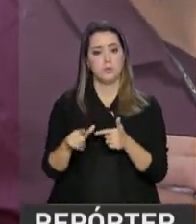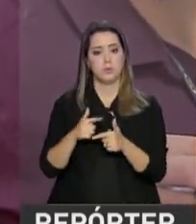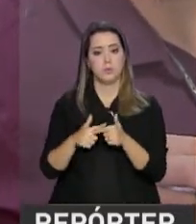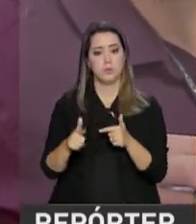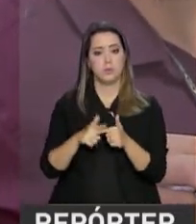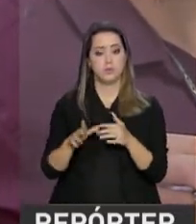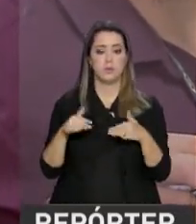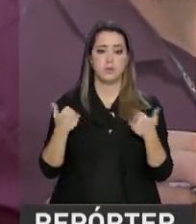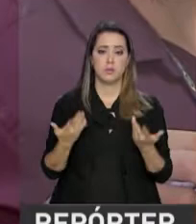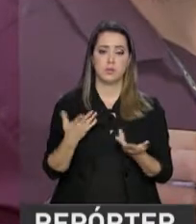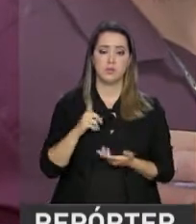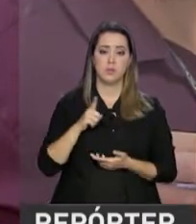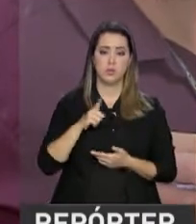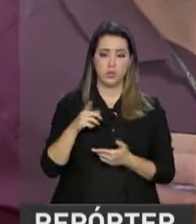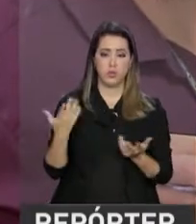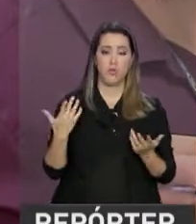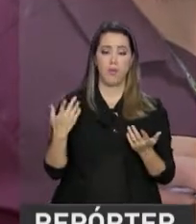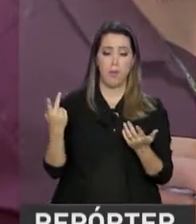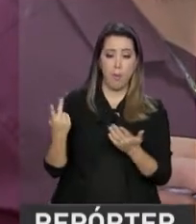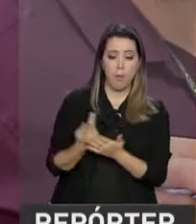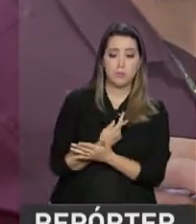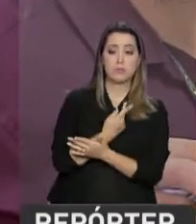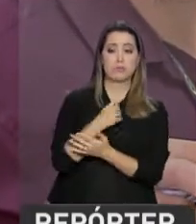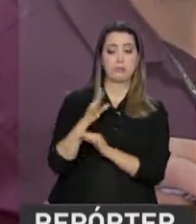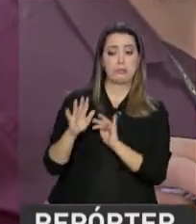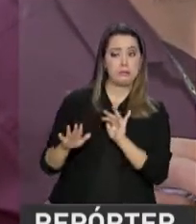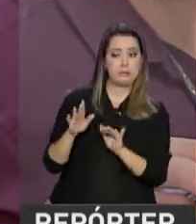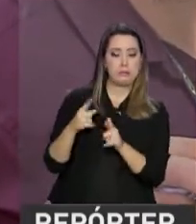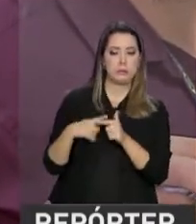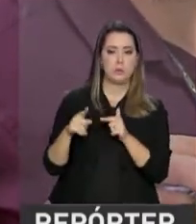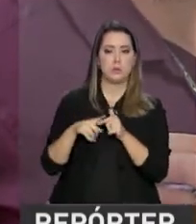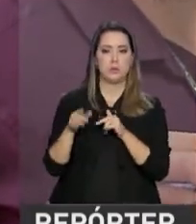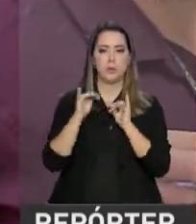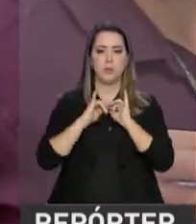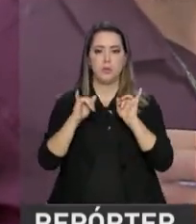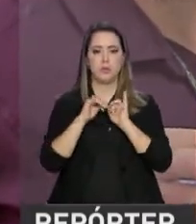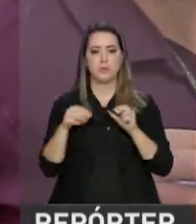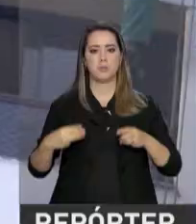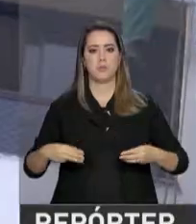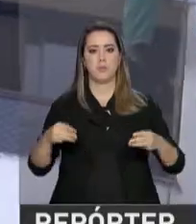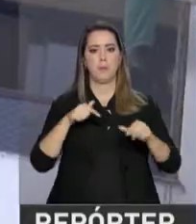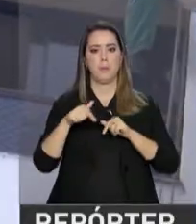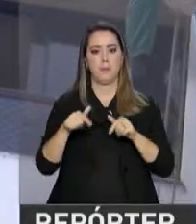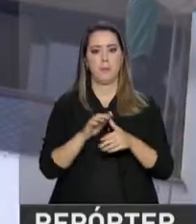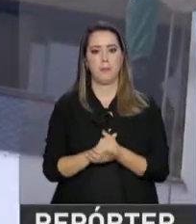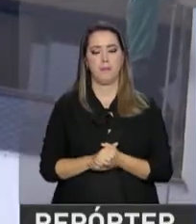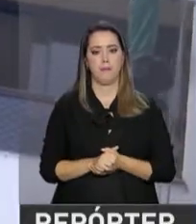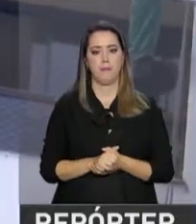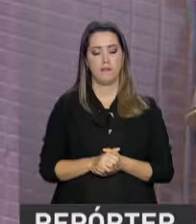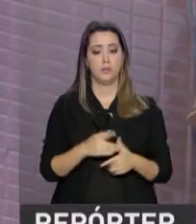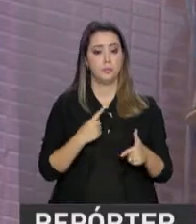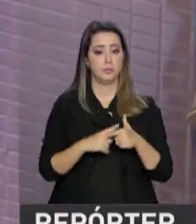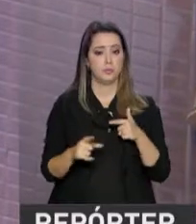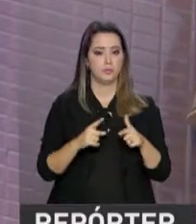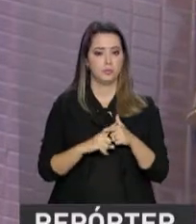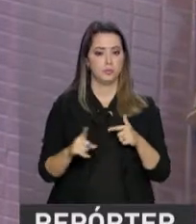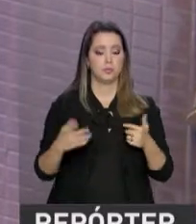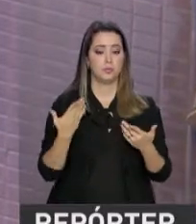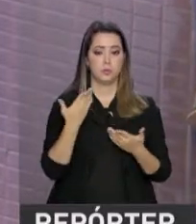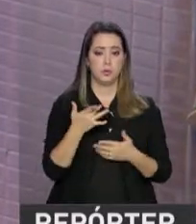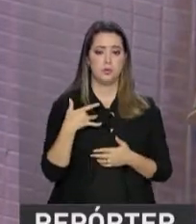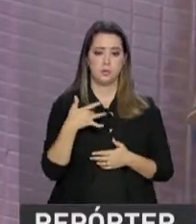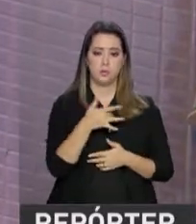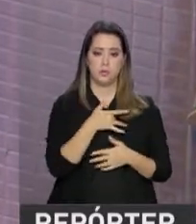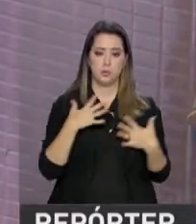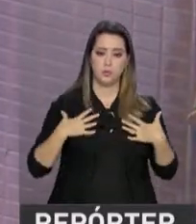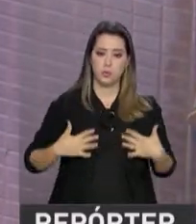acidente e se houver acidente que os acidentes sejam comunicadas ao ministério do trabalho assim capacitações e danos à saúde